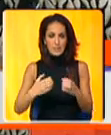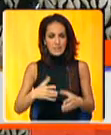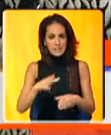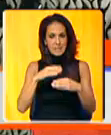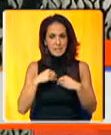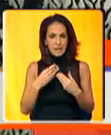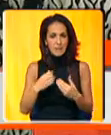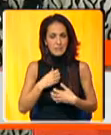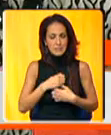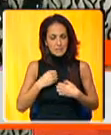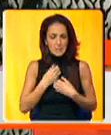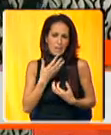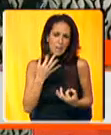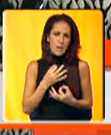situações,